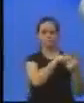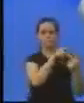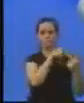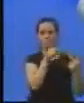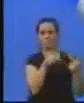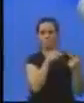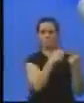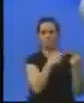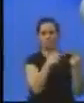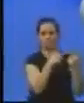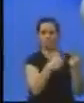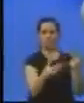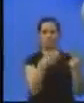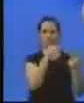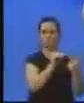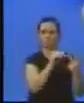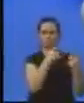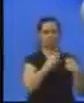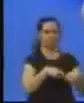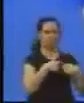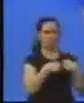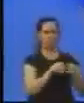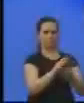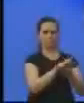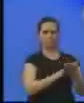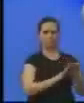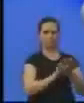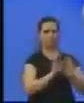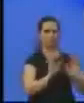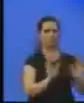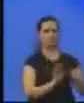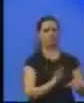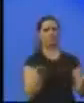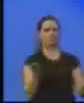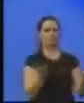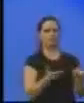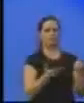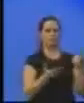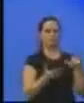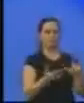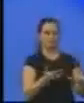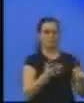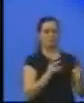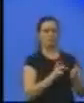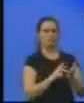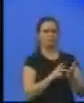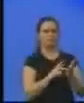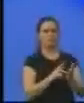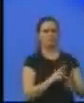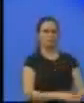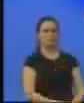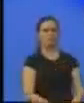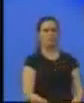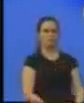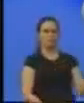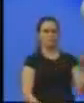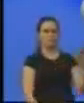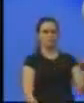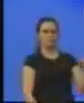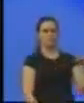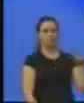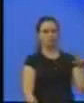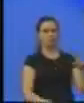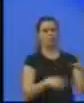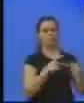que ir para o denominador, mas não há necessidade, podemos parar por aqui. Vamos agora a uma outra regra. f de x igual